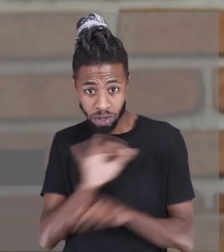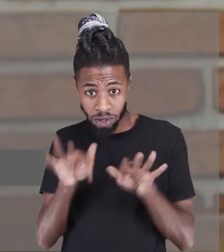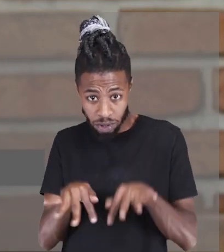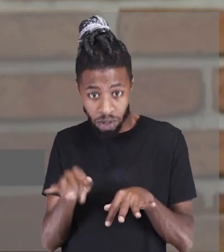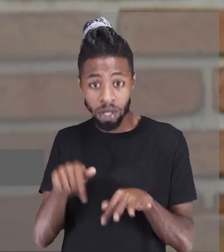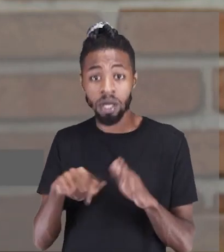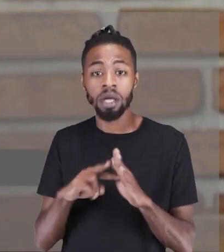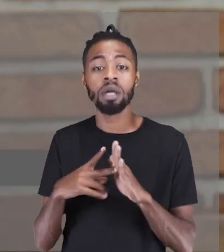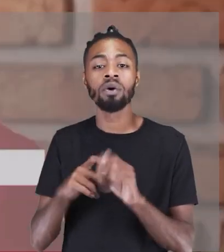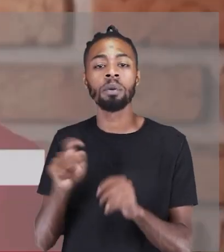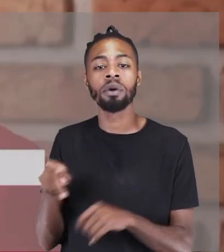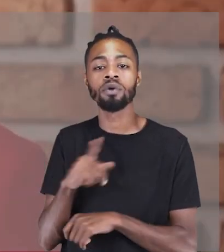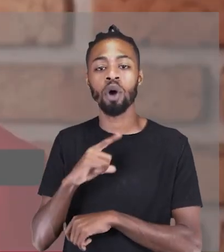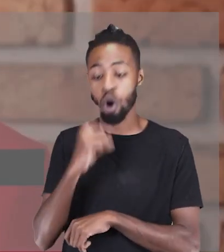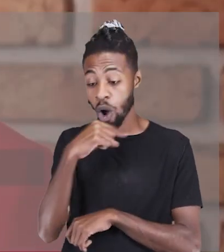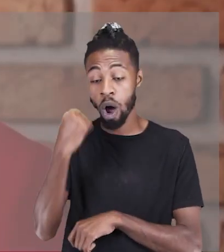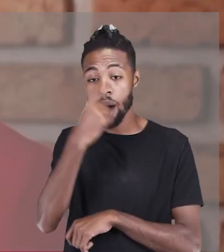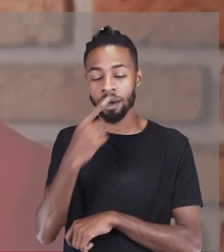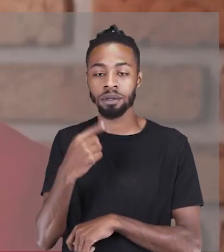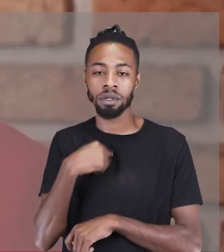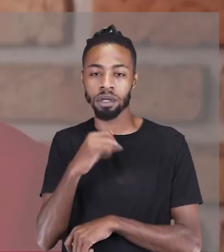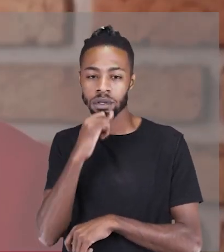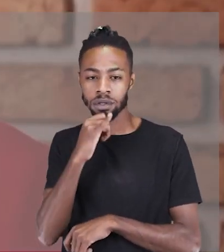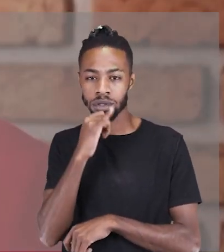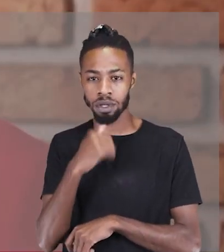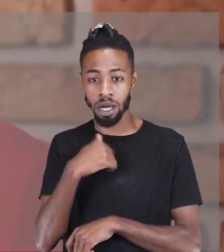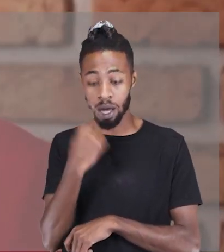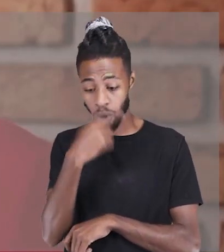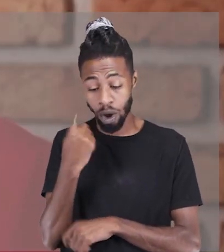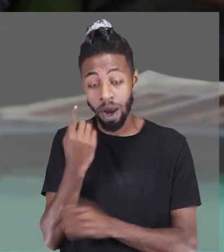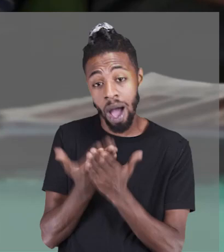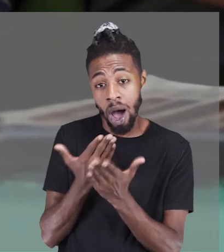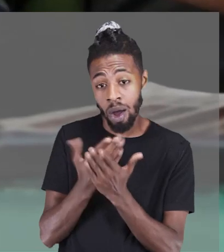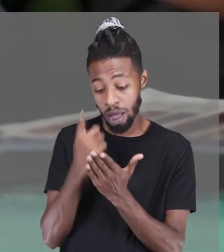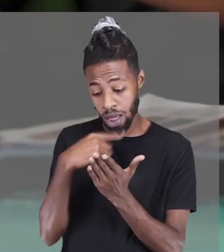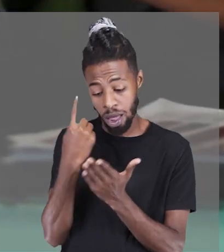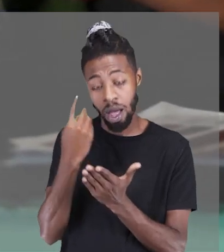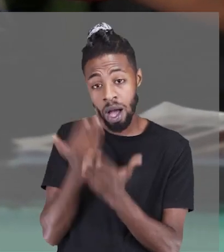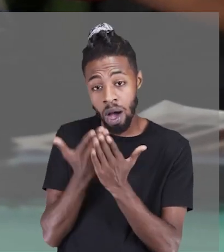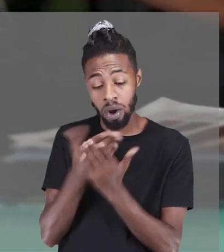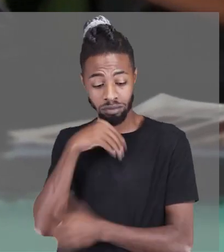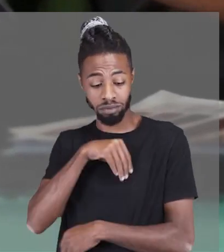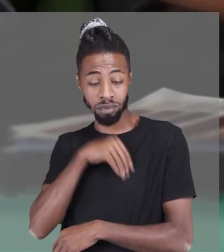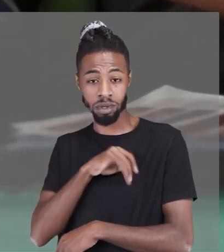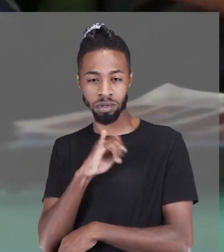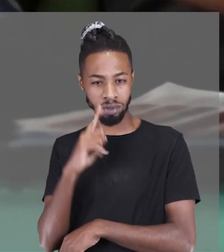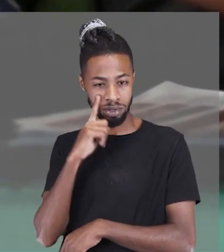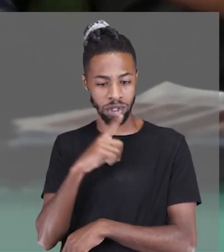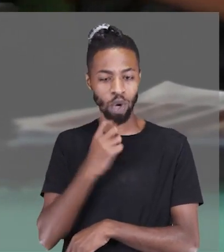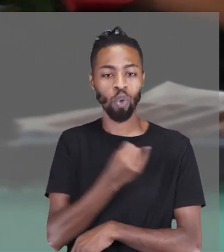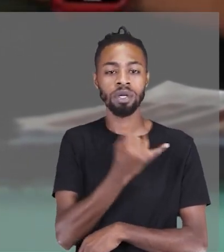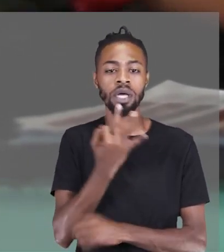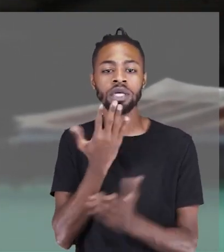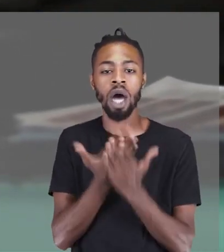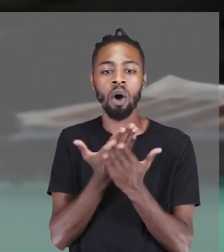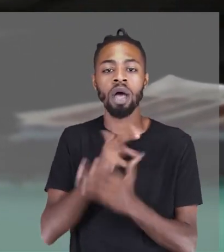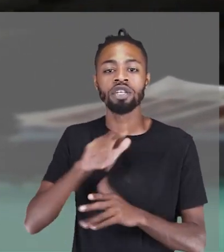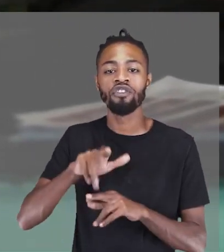são professores horistas. O que significa isso? Eles trabalham por hora-aula. Como eles são especialistas, eles